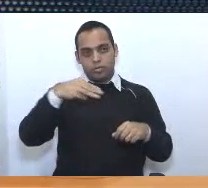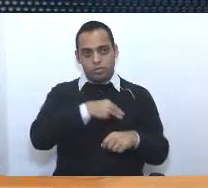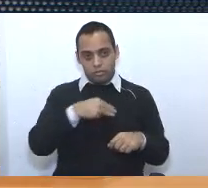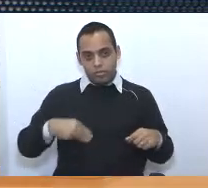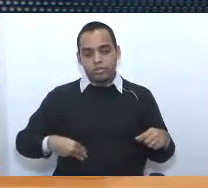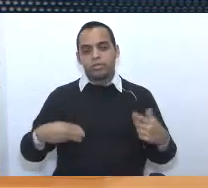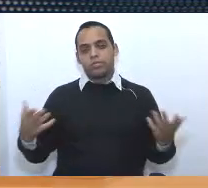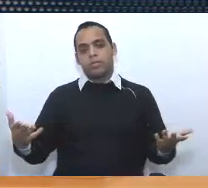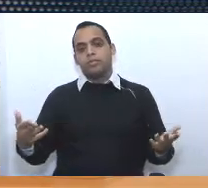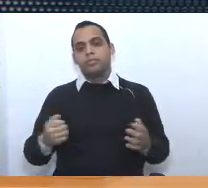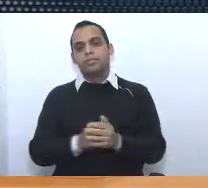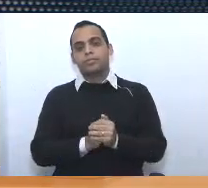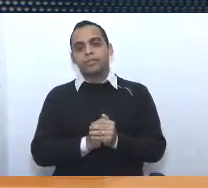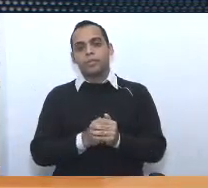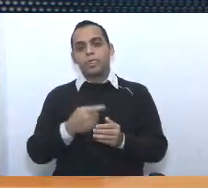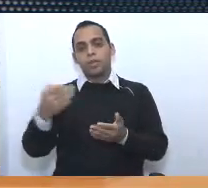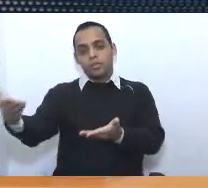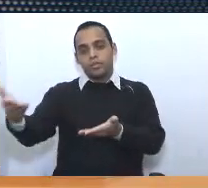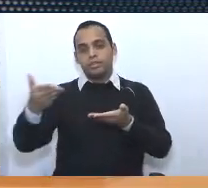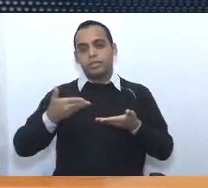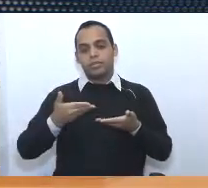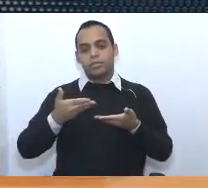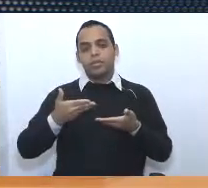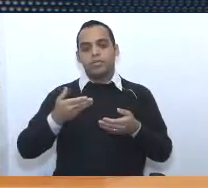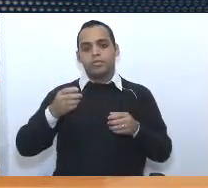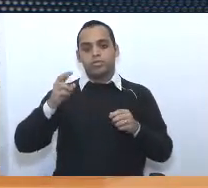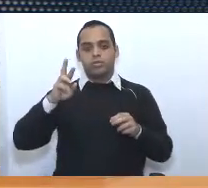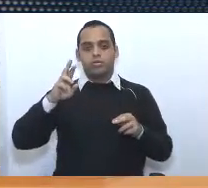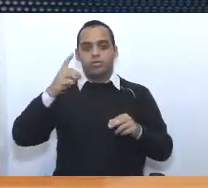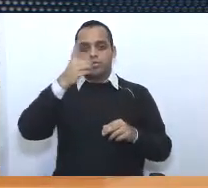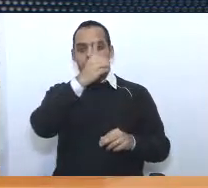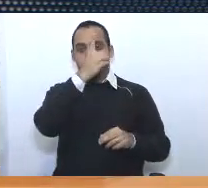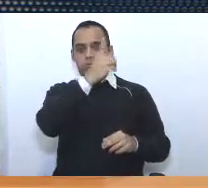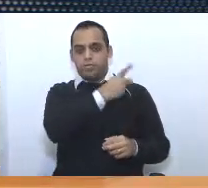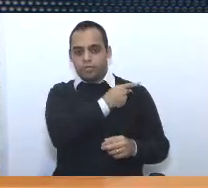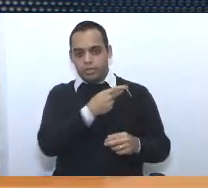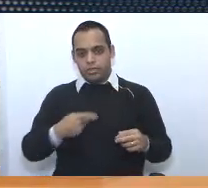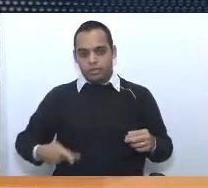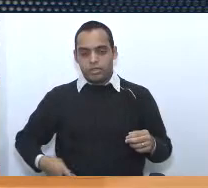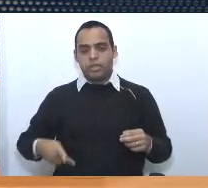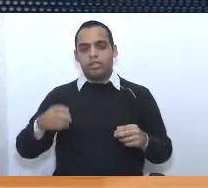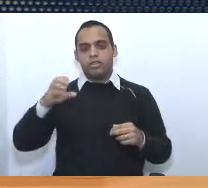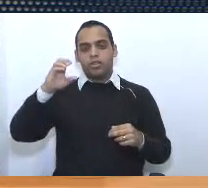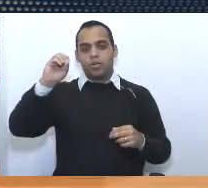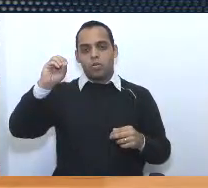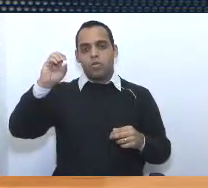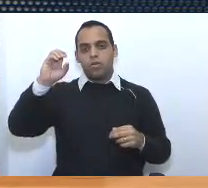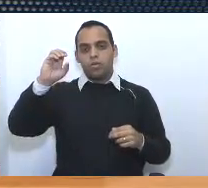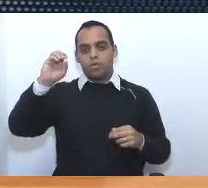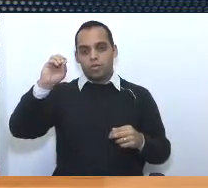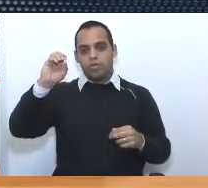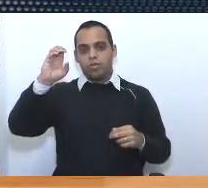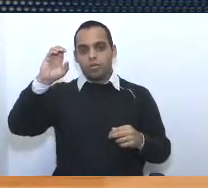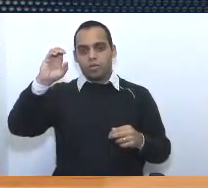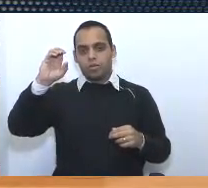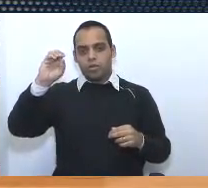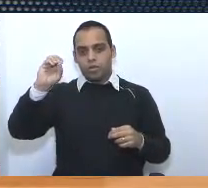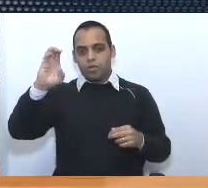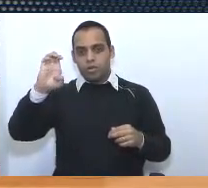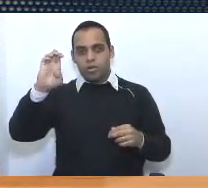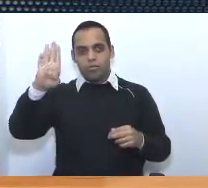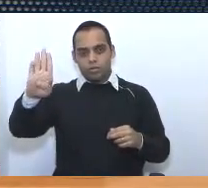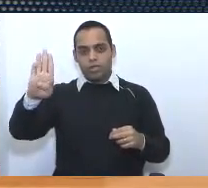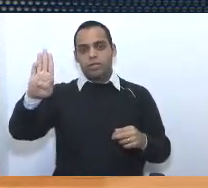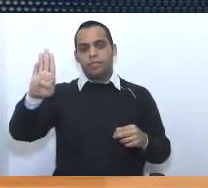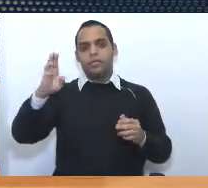Nós recebemos do presidente da OAB de Guarulhos um ofício solicitando um estudo